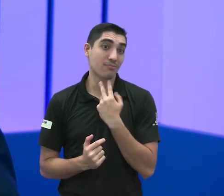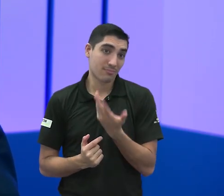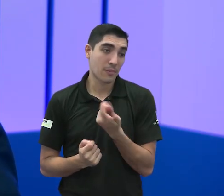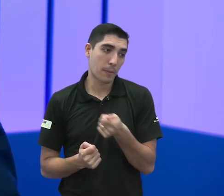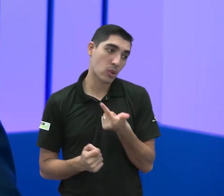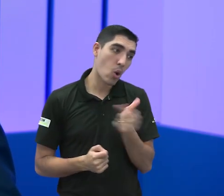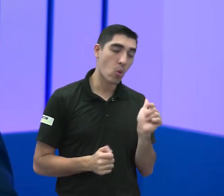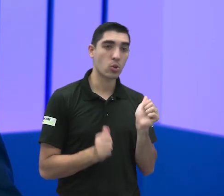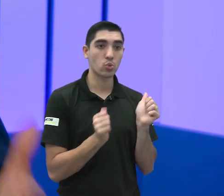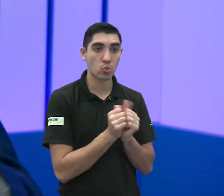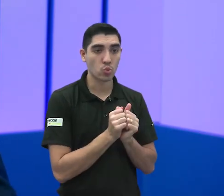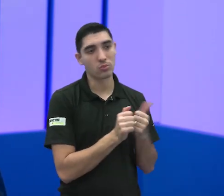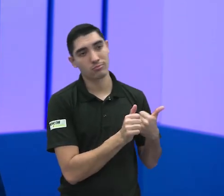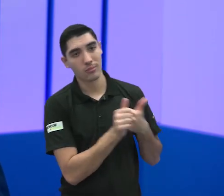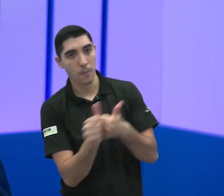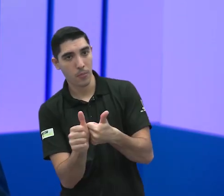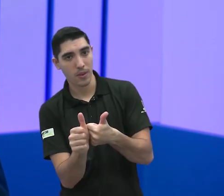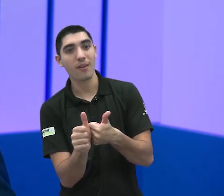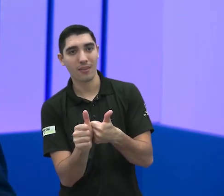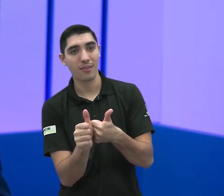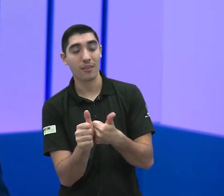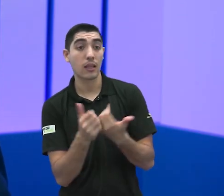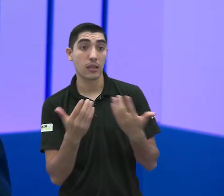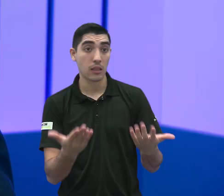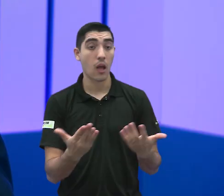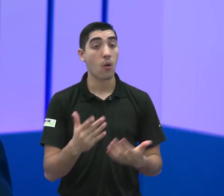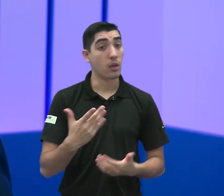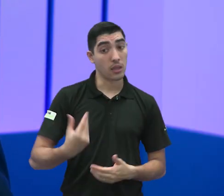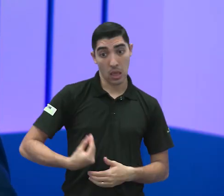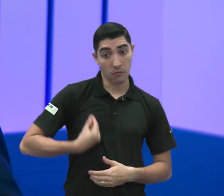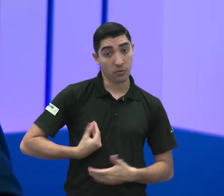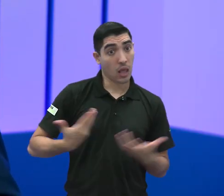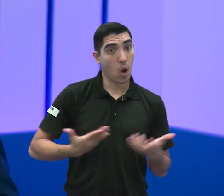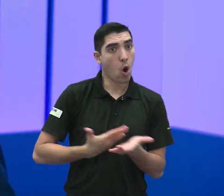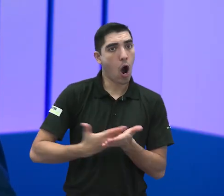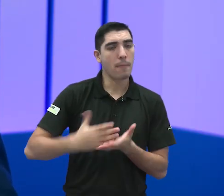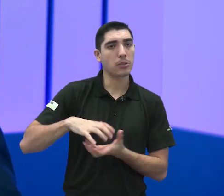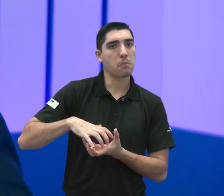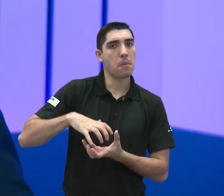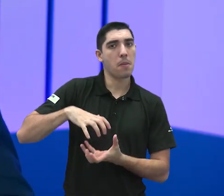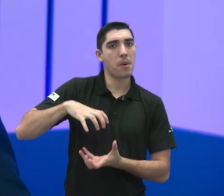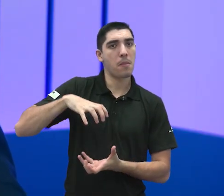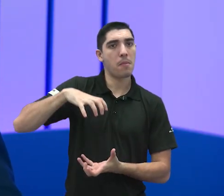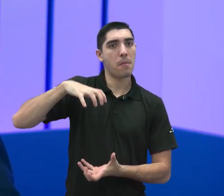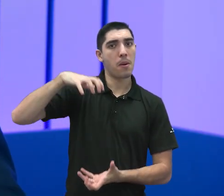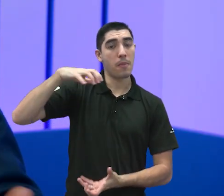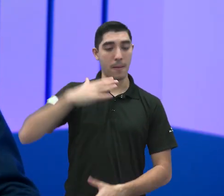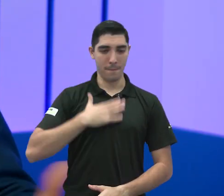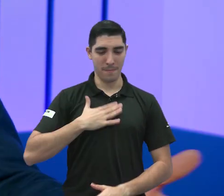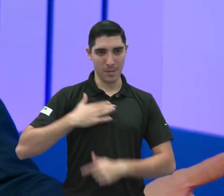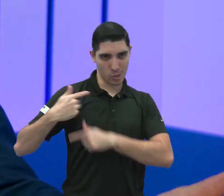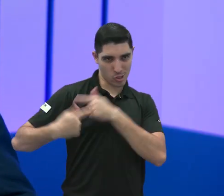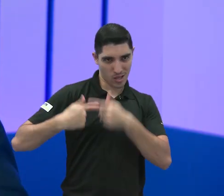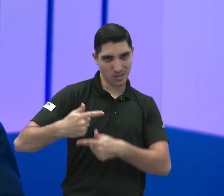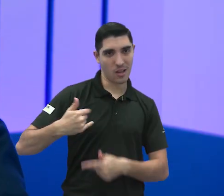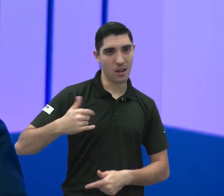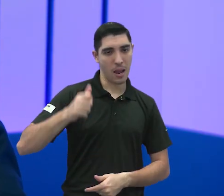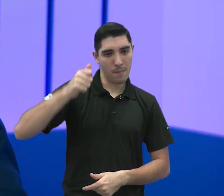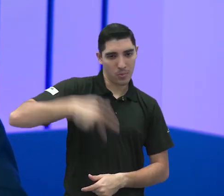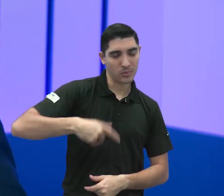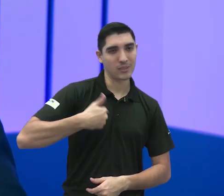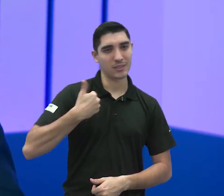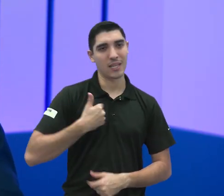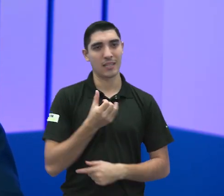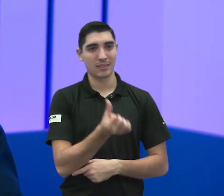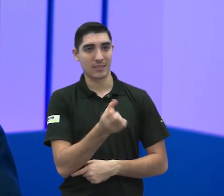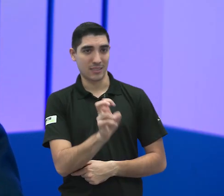de acompanhante, precisam de cuidados. E a vida está sendo prolongada, né? Nós agora, a minha geração vai se aposentar